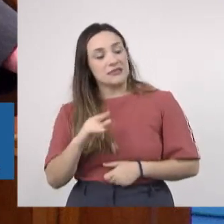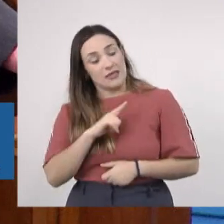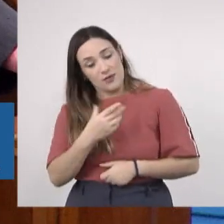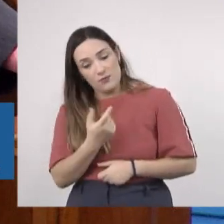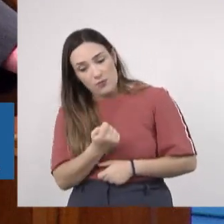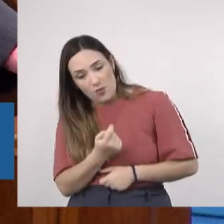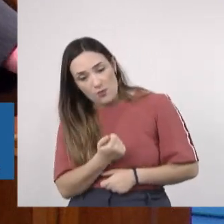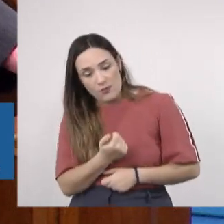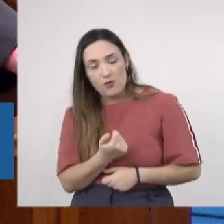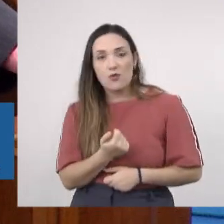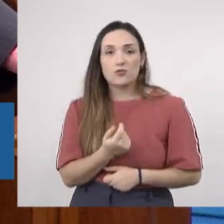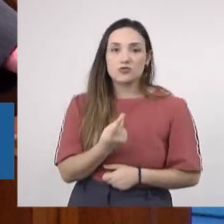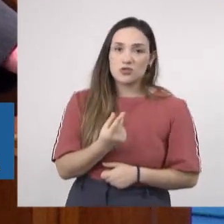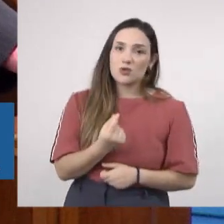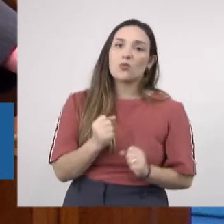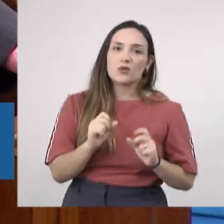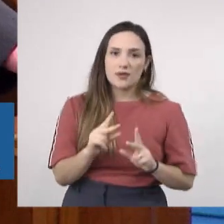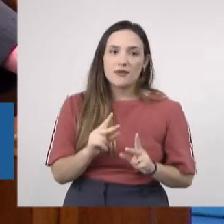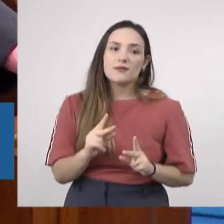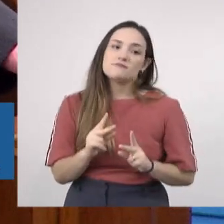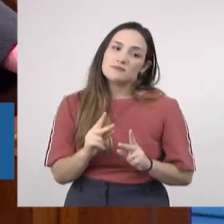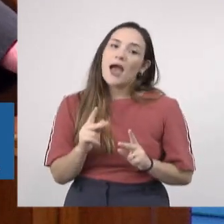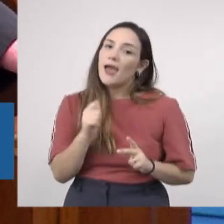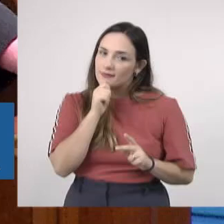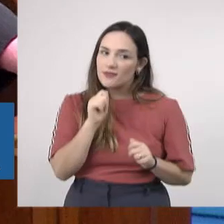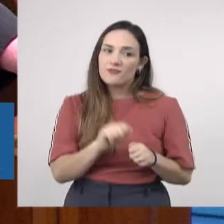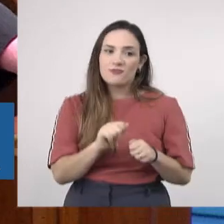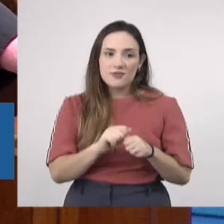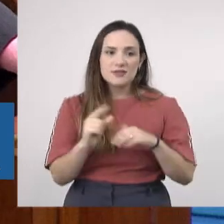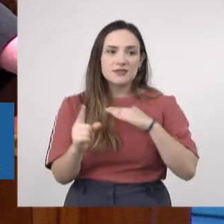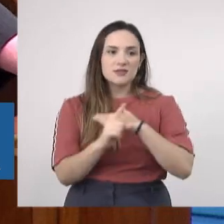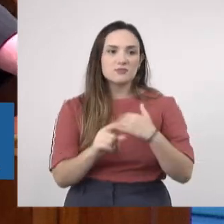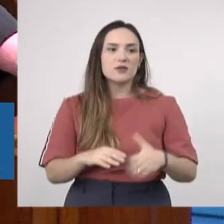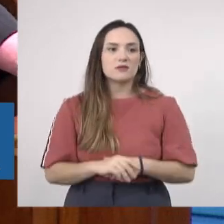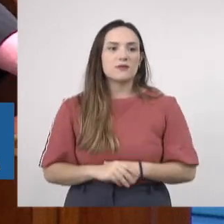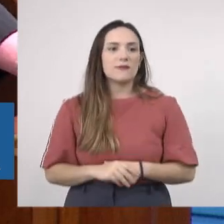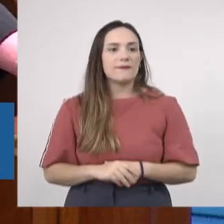claro que, se tivermos melhores condições, prestaremos um serviço de melhor qualidade.